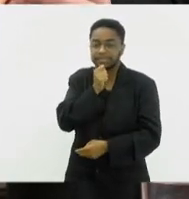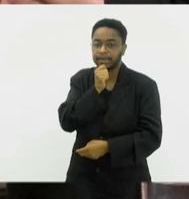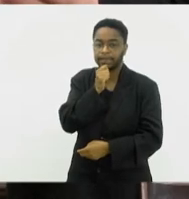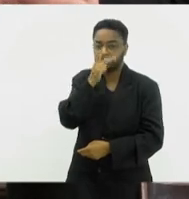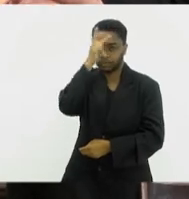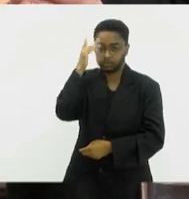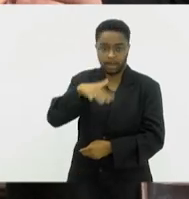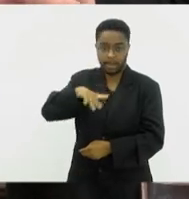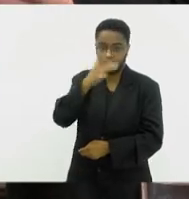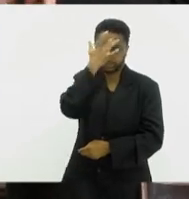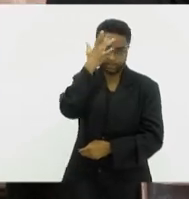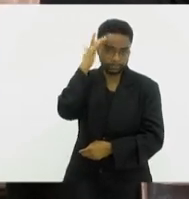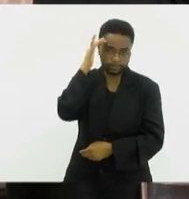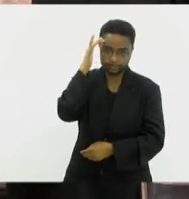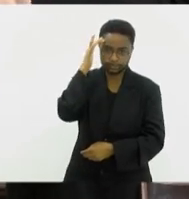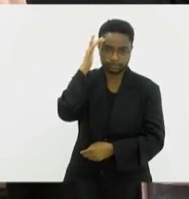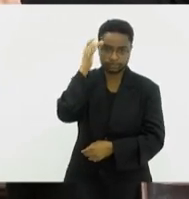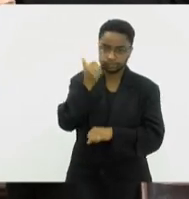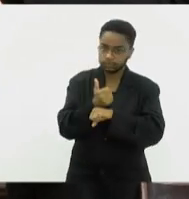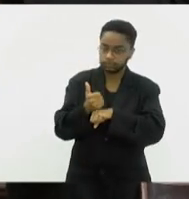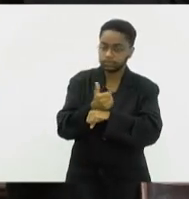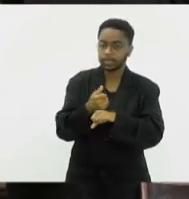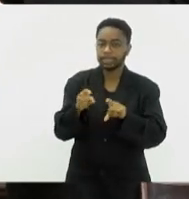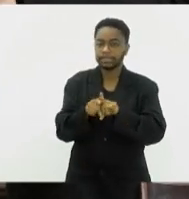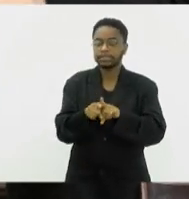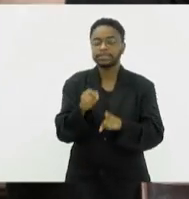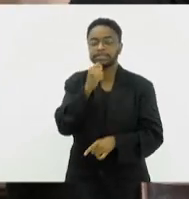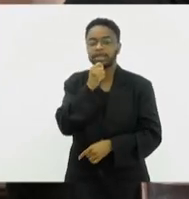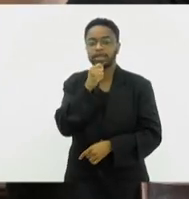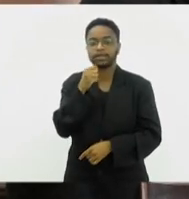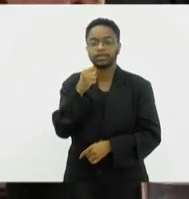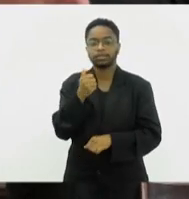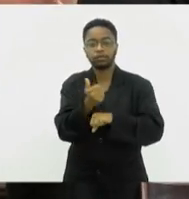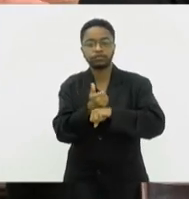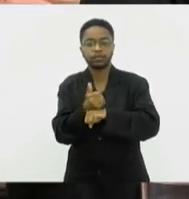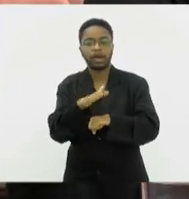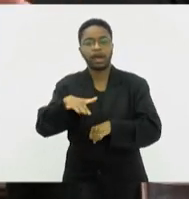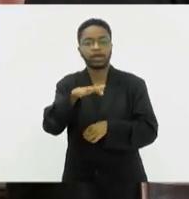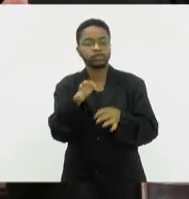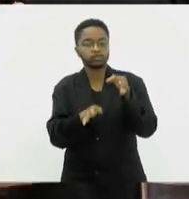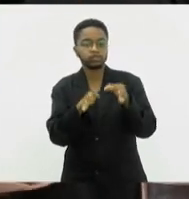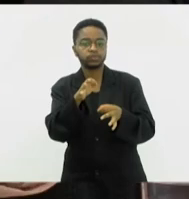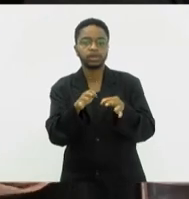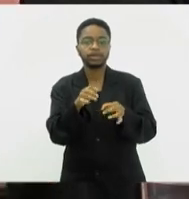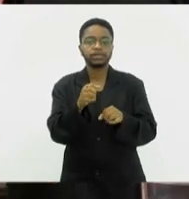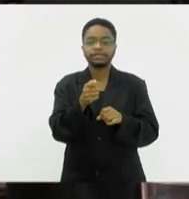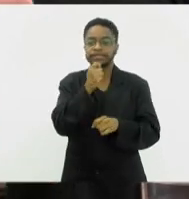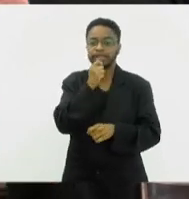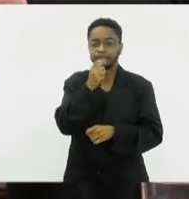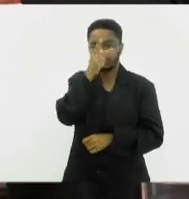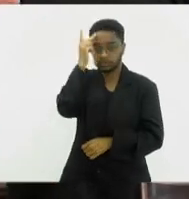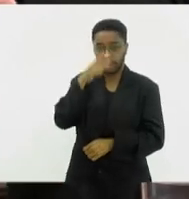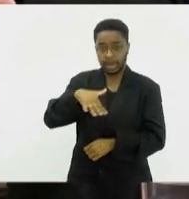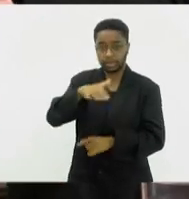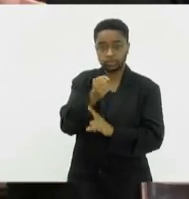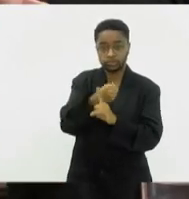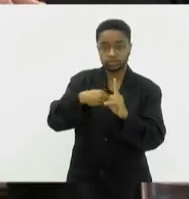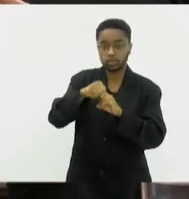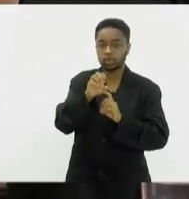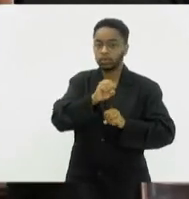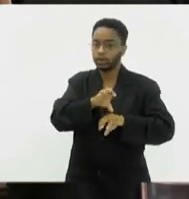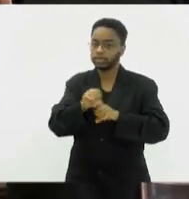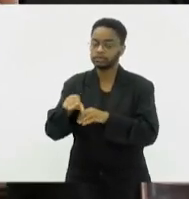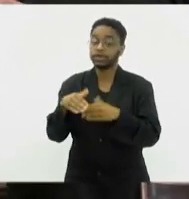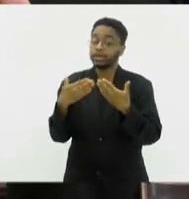na área de saúde mental, sem especialistas na área jurídica, sem especialistas na área do socioeducativo, presidente. Então,